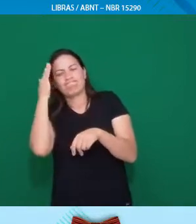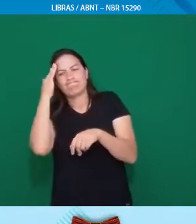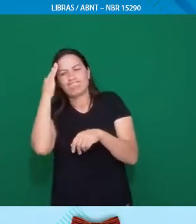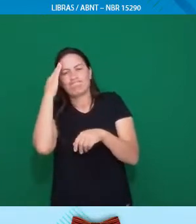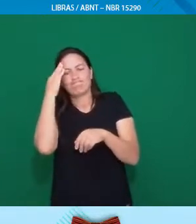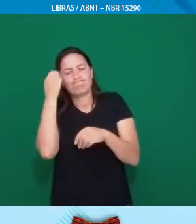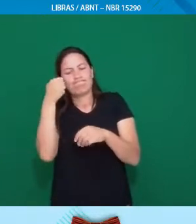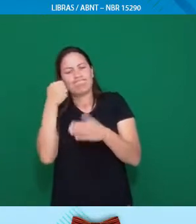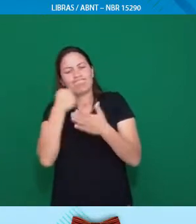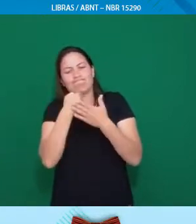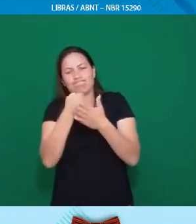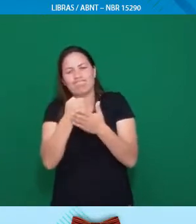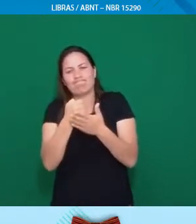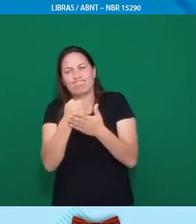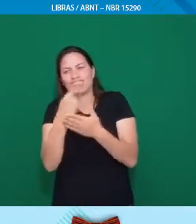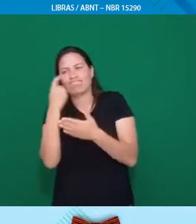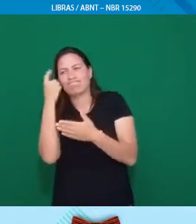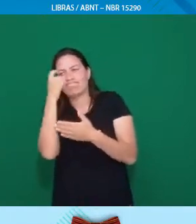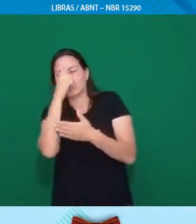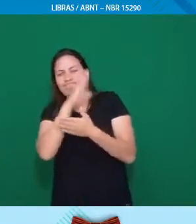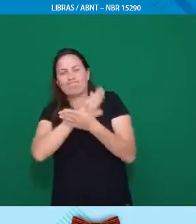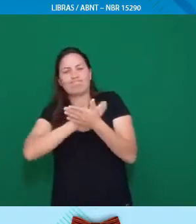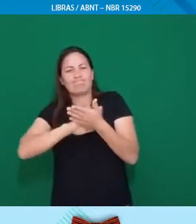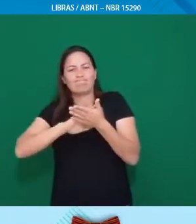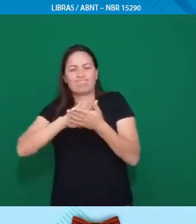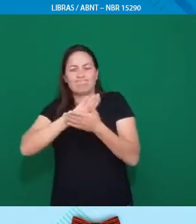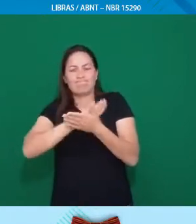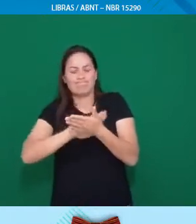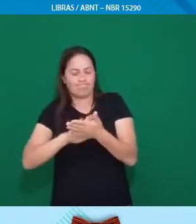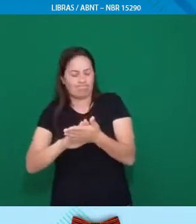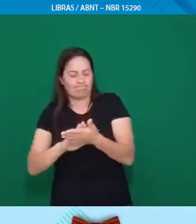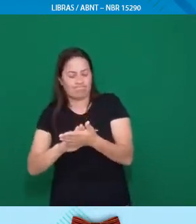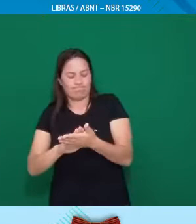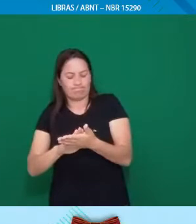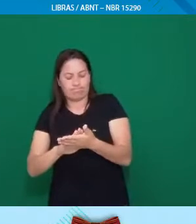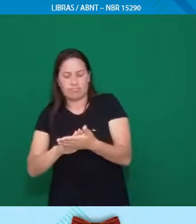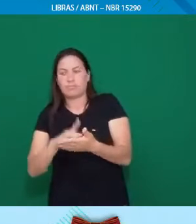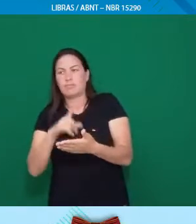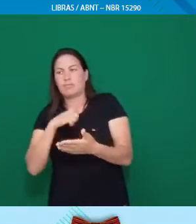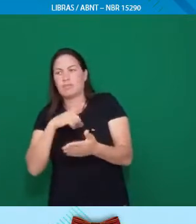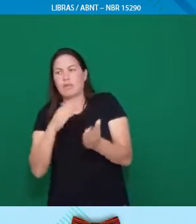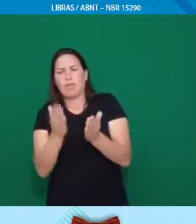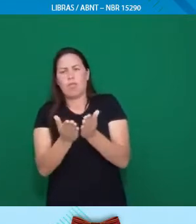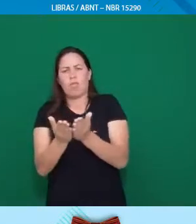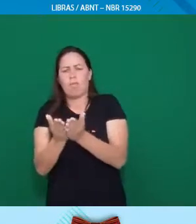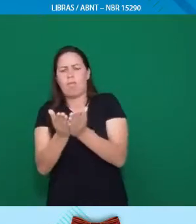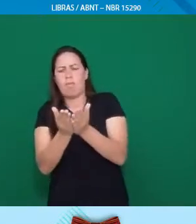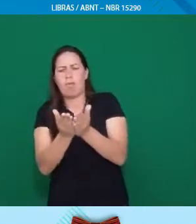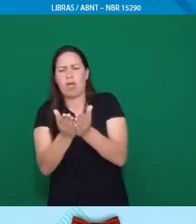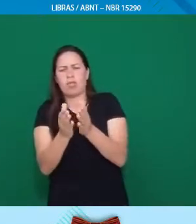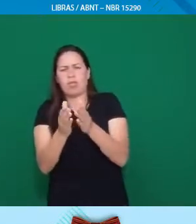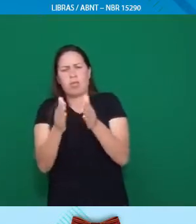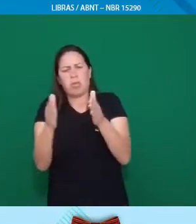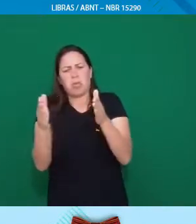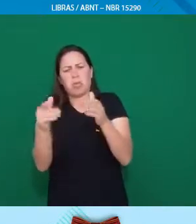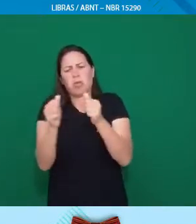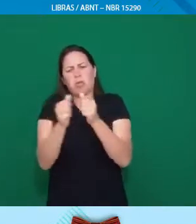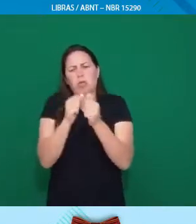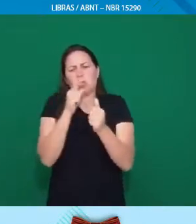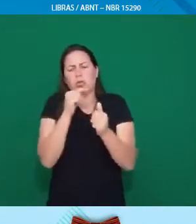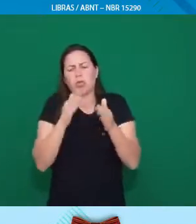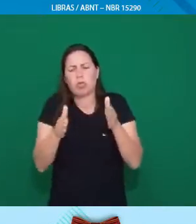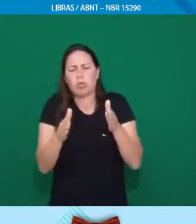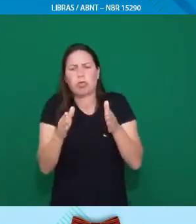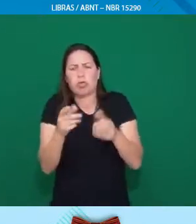pensamento que não levou dificuldade a nada e eu tenho um barquinho pequenininho lá na beira do rio